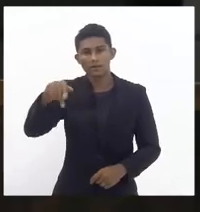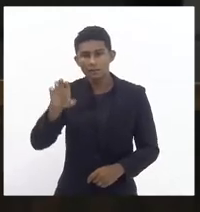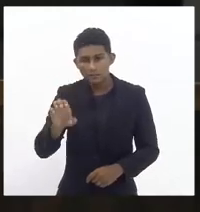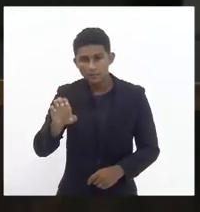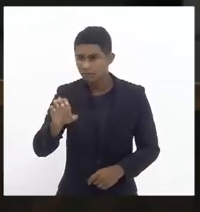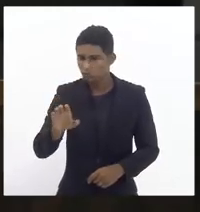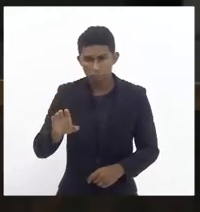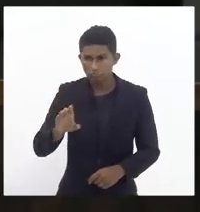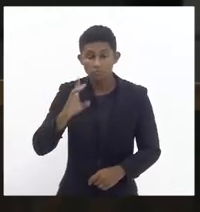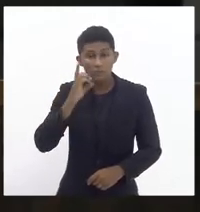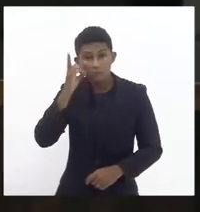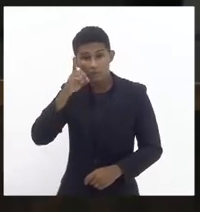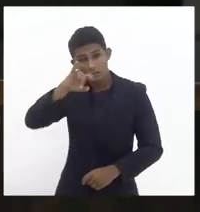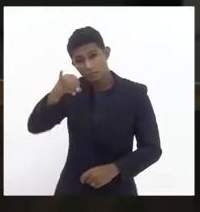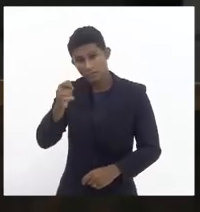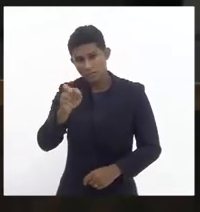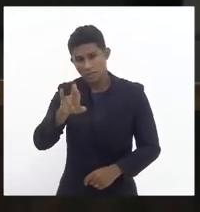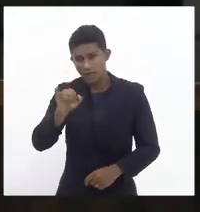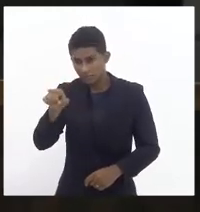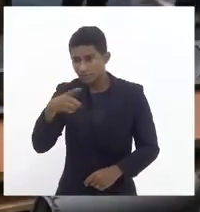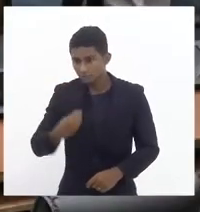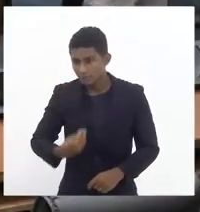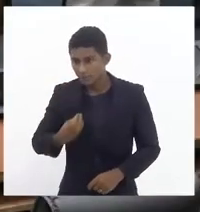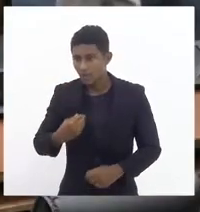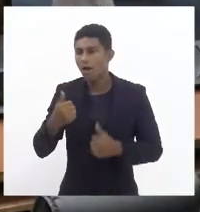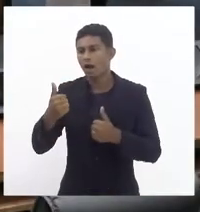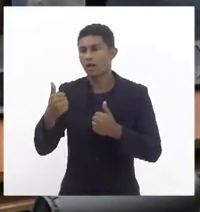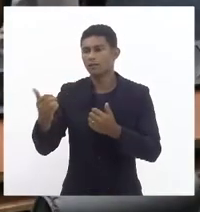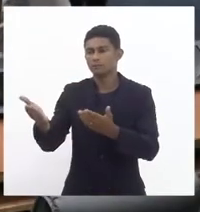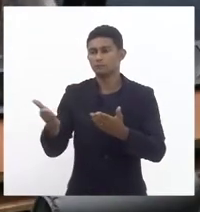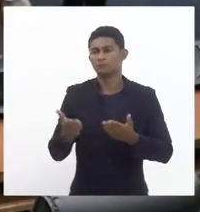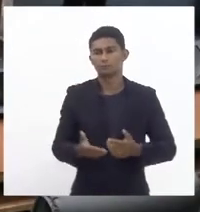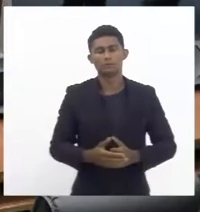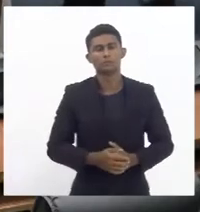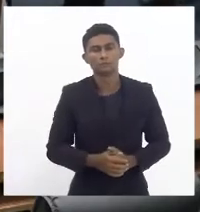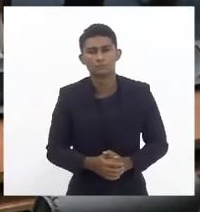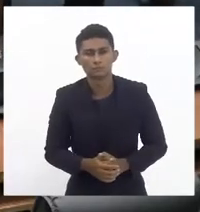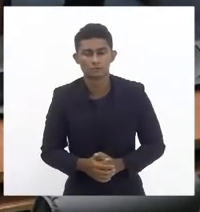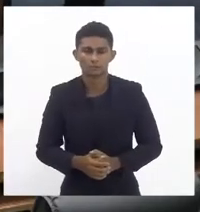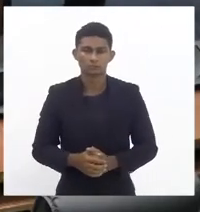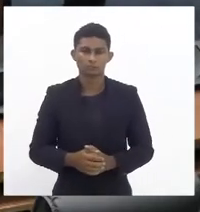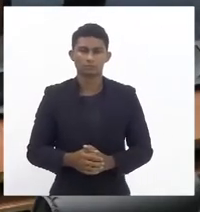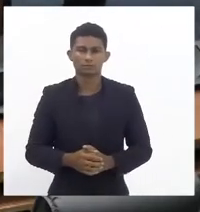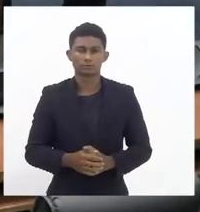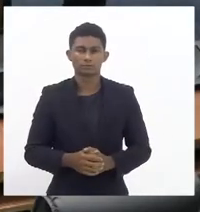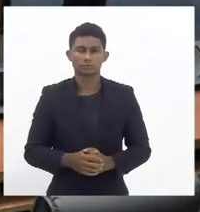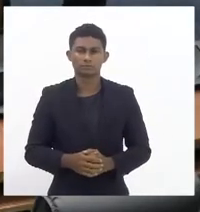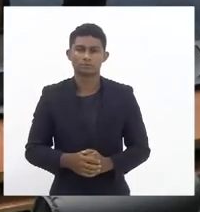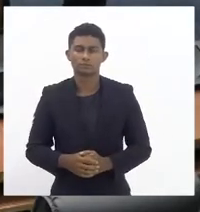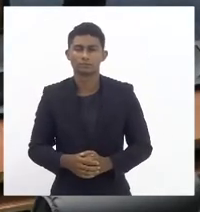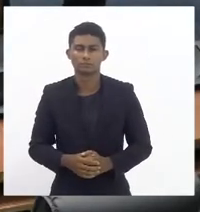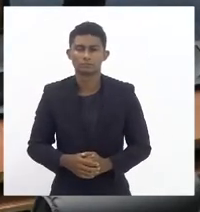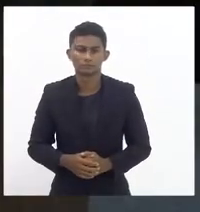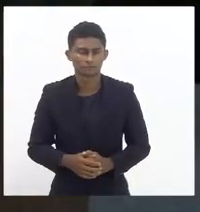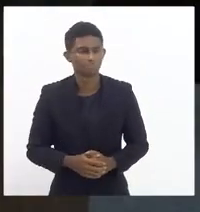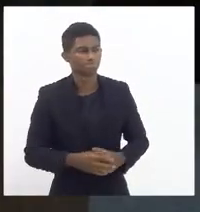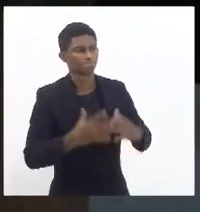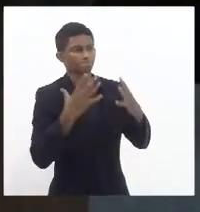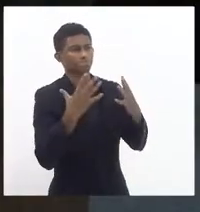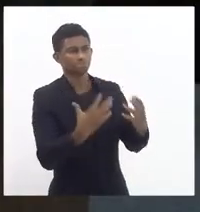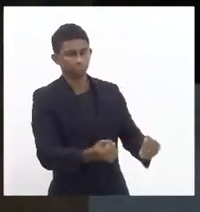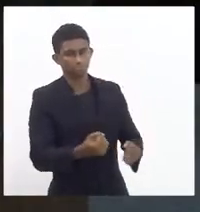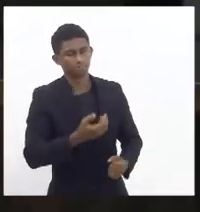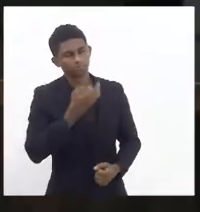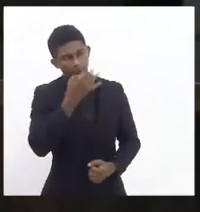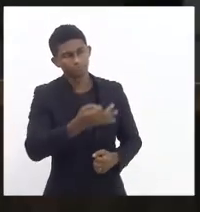o resultado Jari Agora sim E aí é favorável sobre os